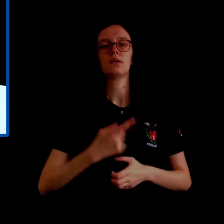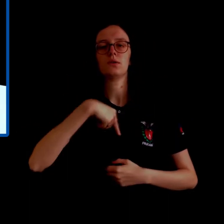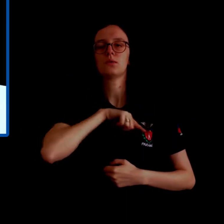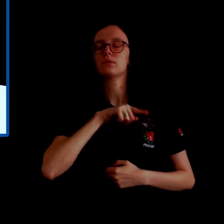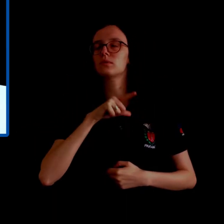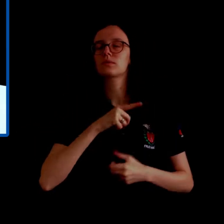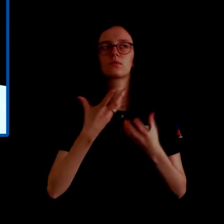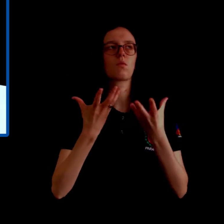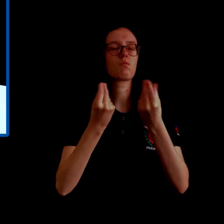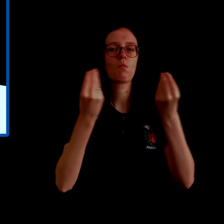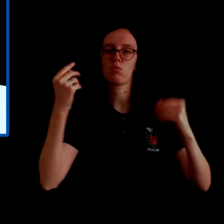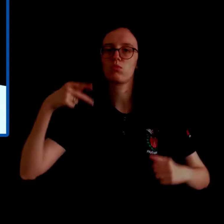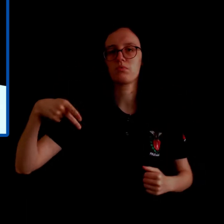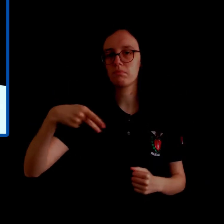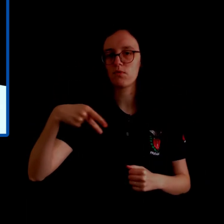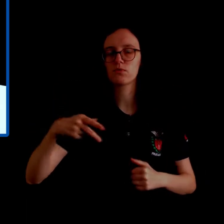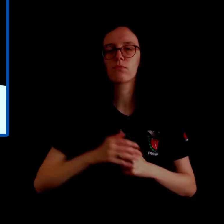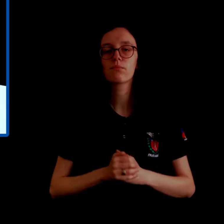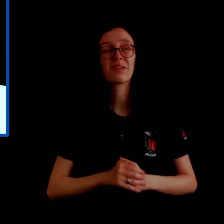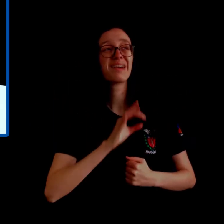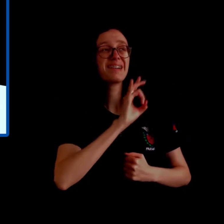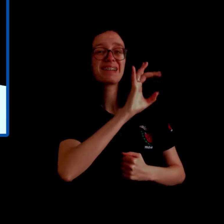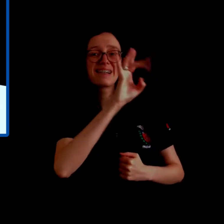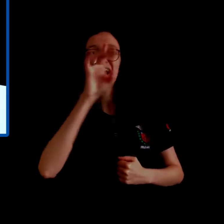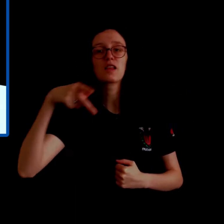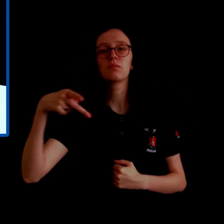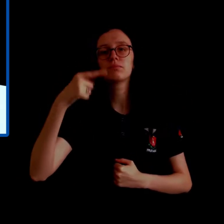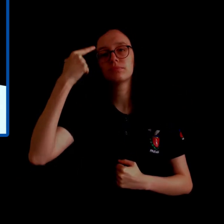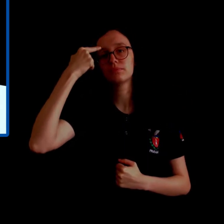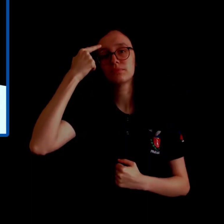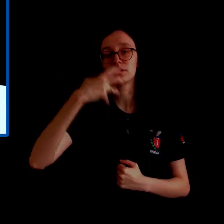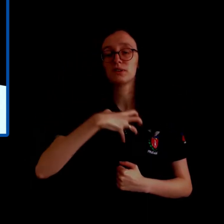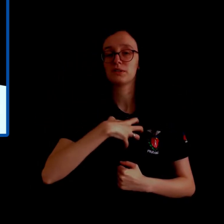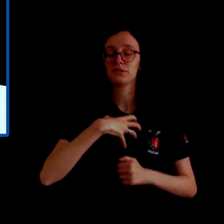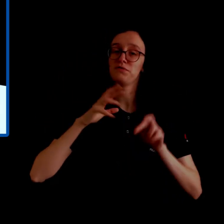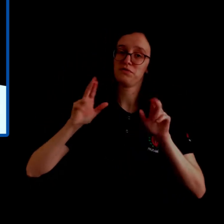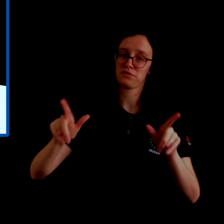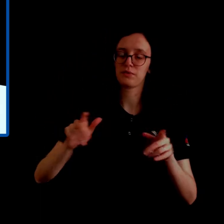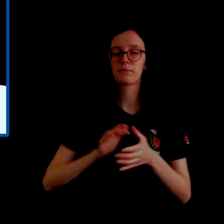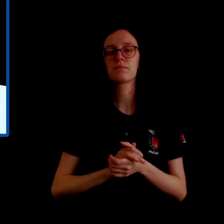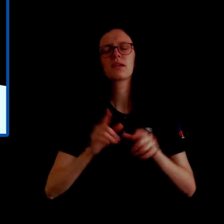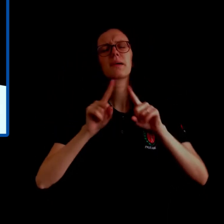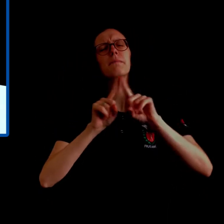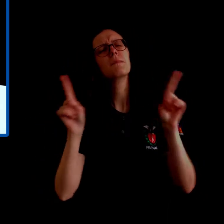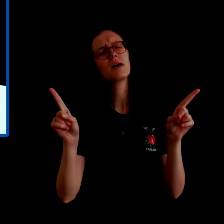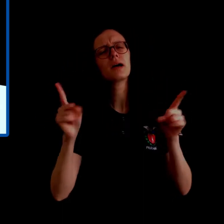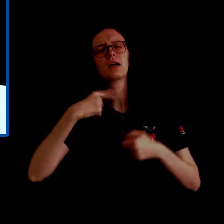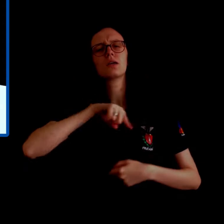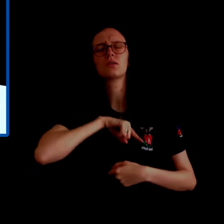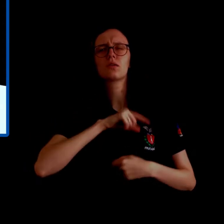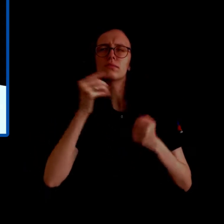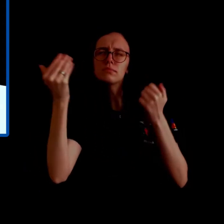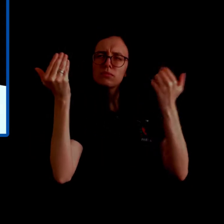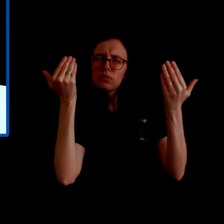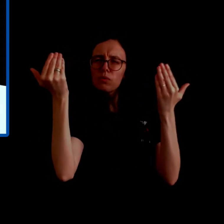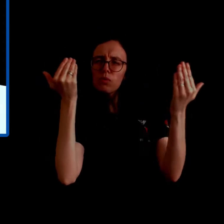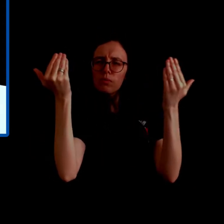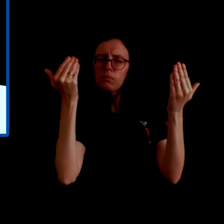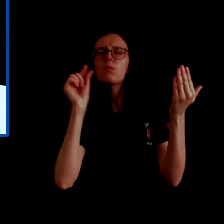muitos professores, e cada professor ele pensa de uma forma. Só que isso, quando a gente compara isso